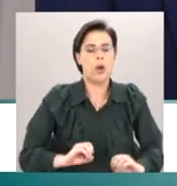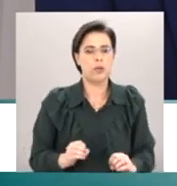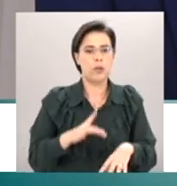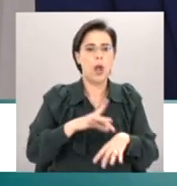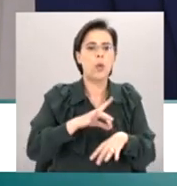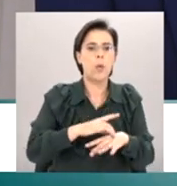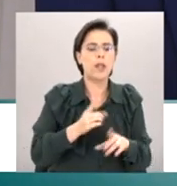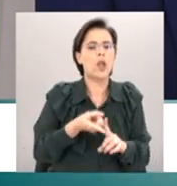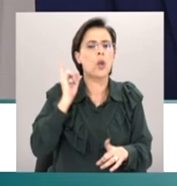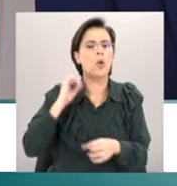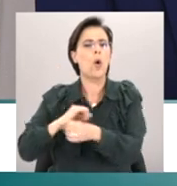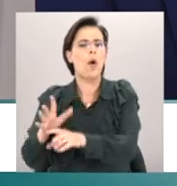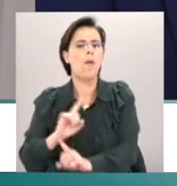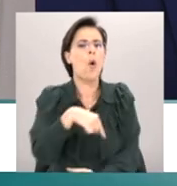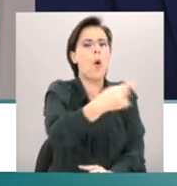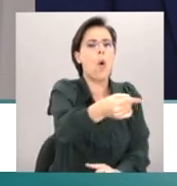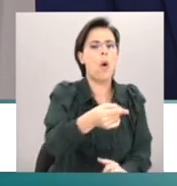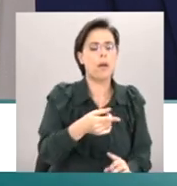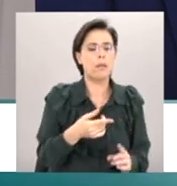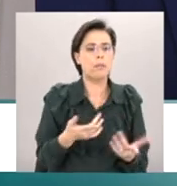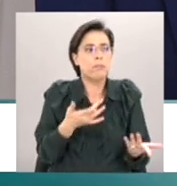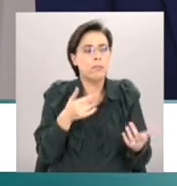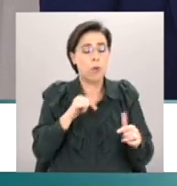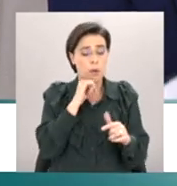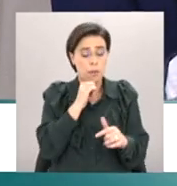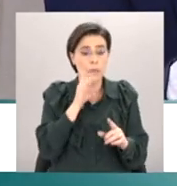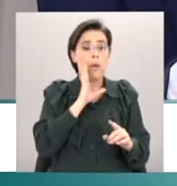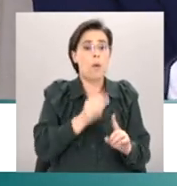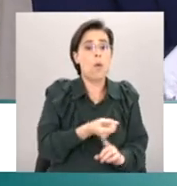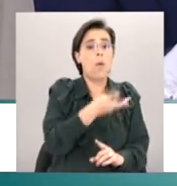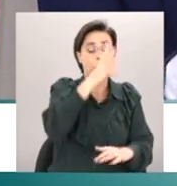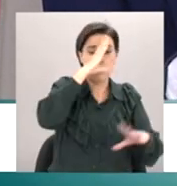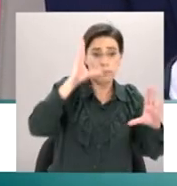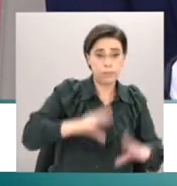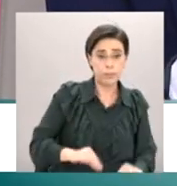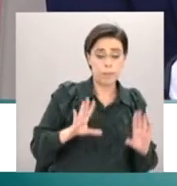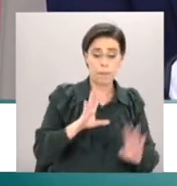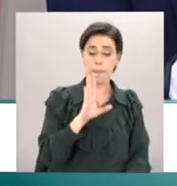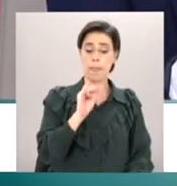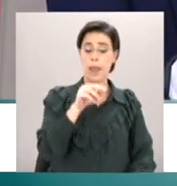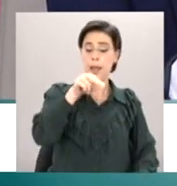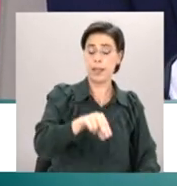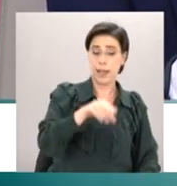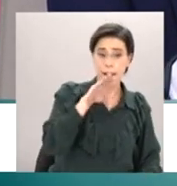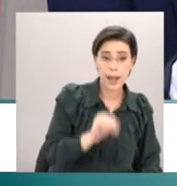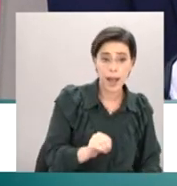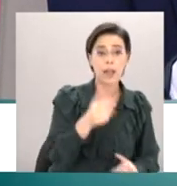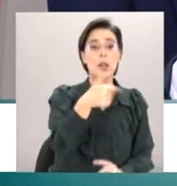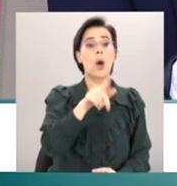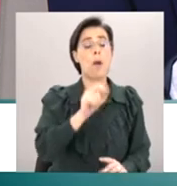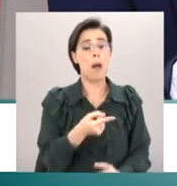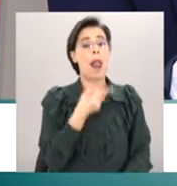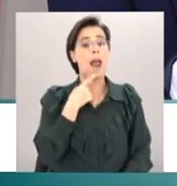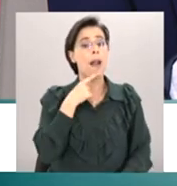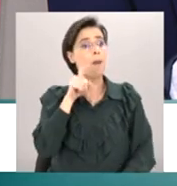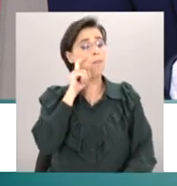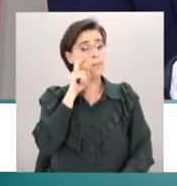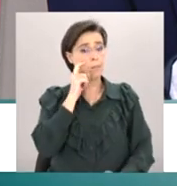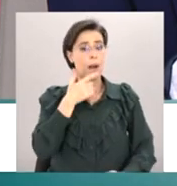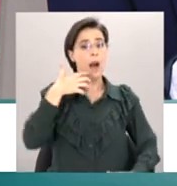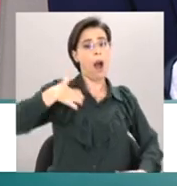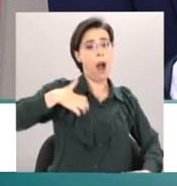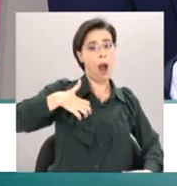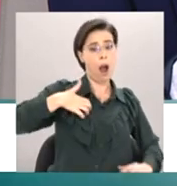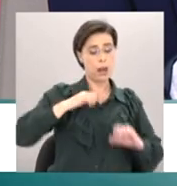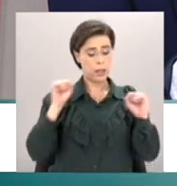patologias não conviso qual foi o sétimo e hoje não sabemos que importante o SMS que é que o bloco esquerda tanto o Google